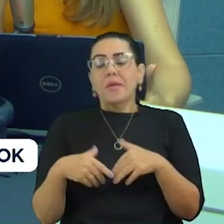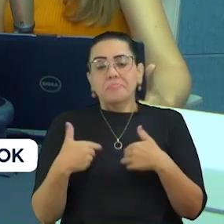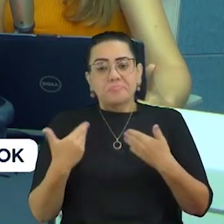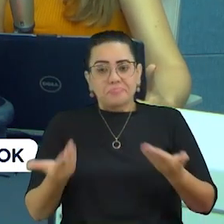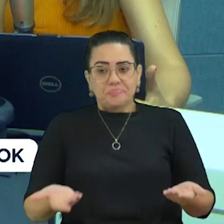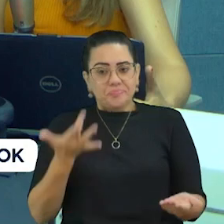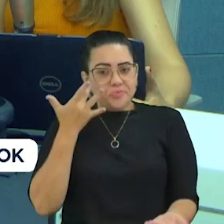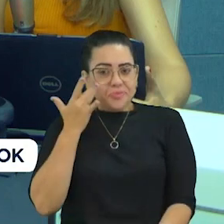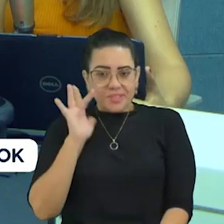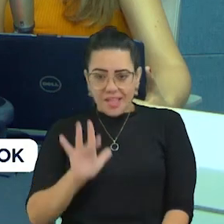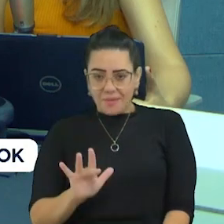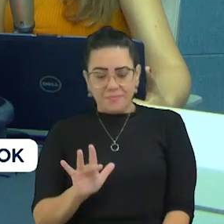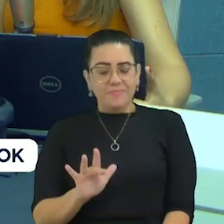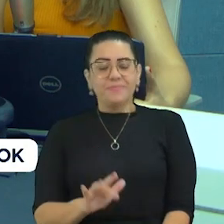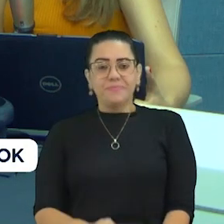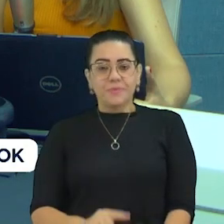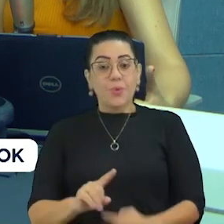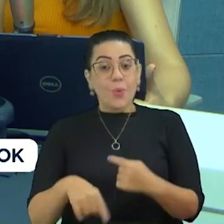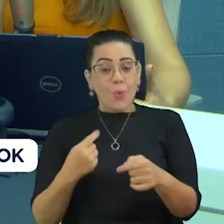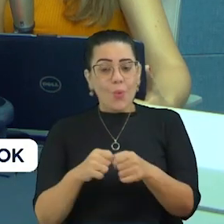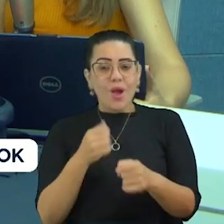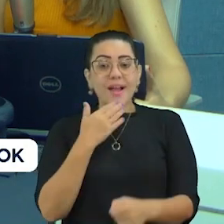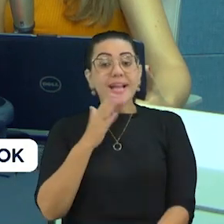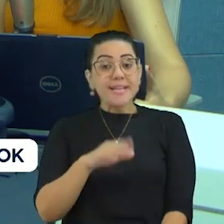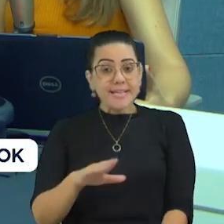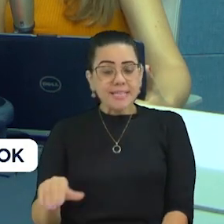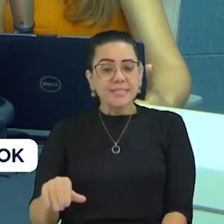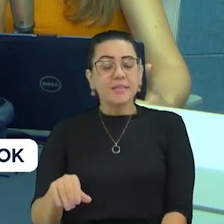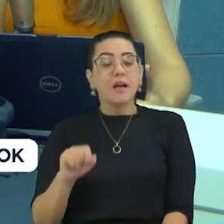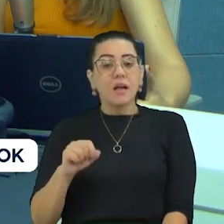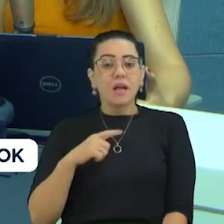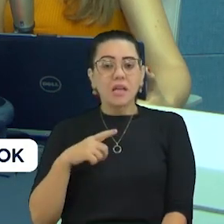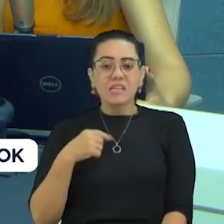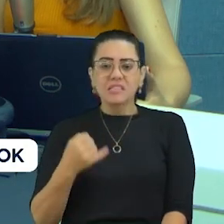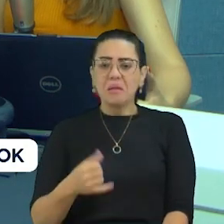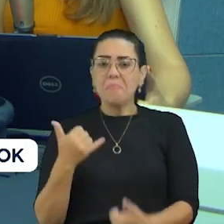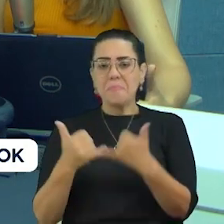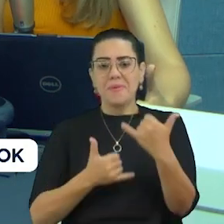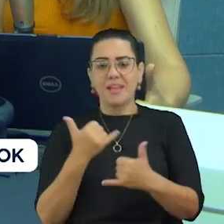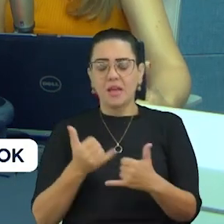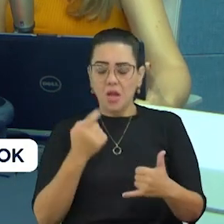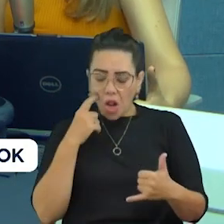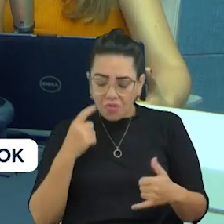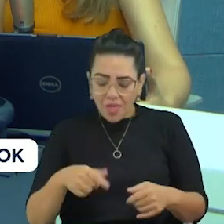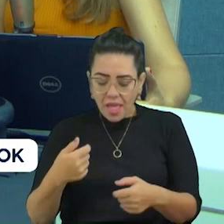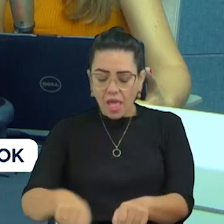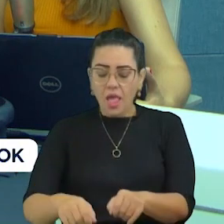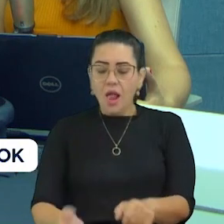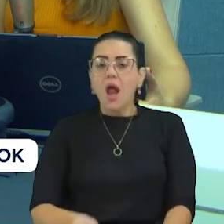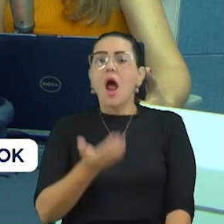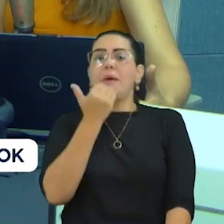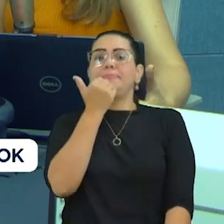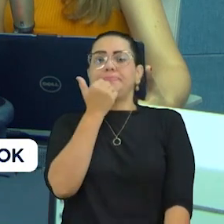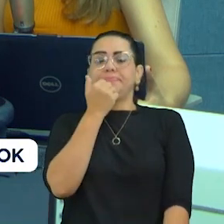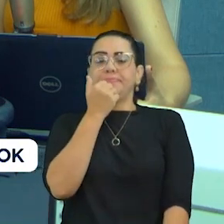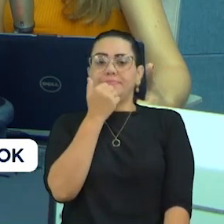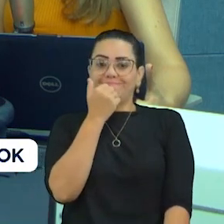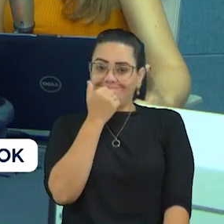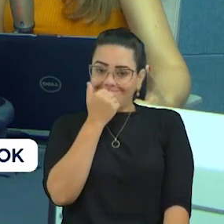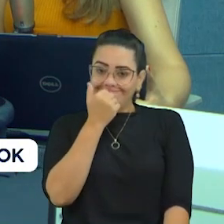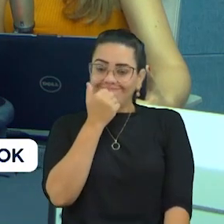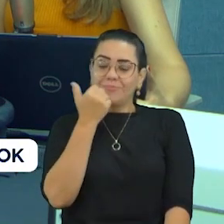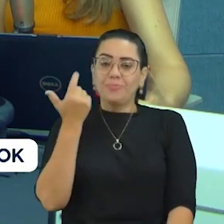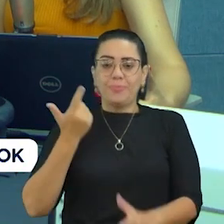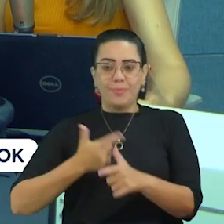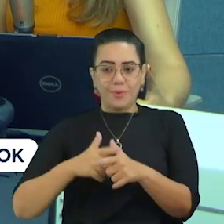grave. Outra coisa, crianças podem ingerir de brincadeira, podem ingerir uma medicação e isso